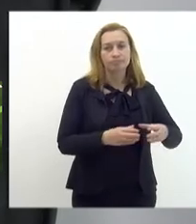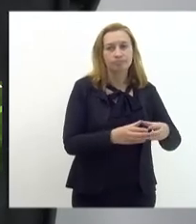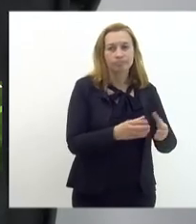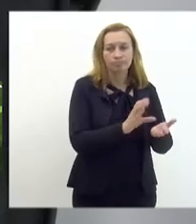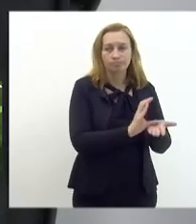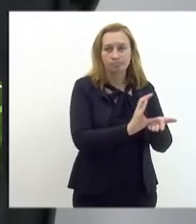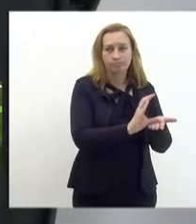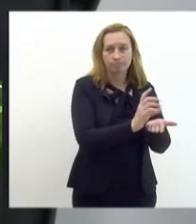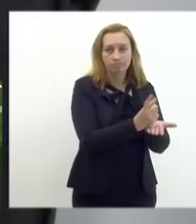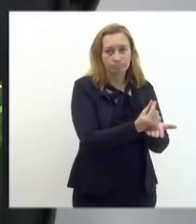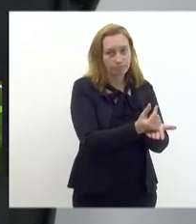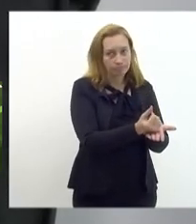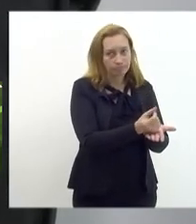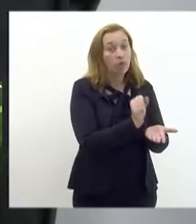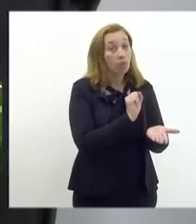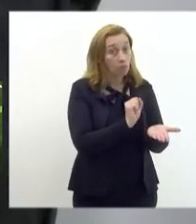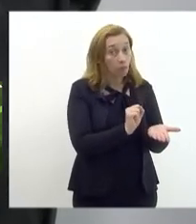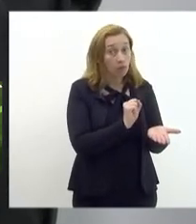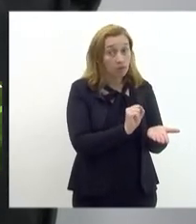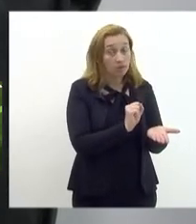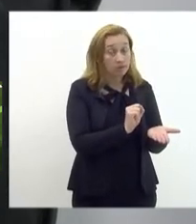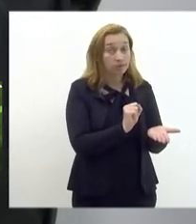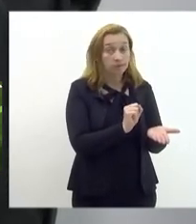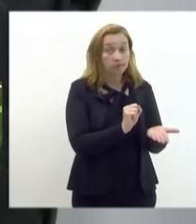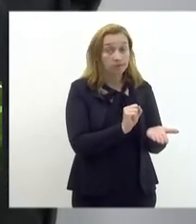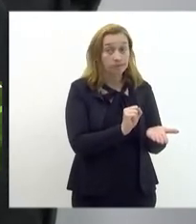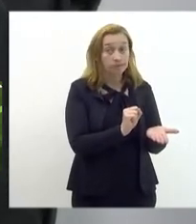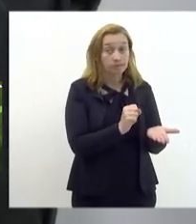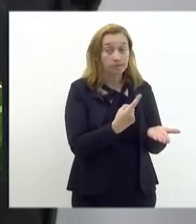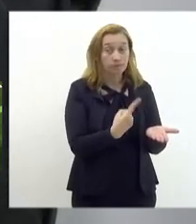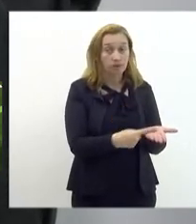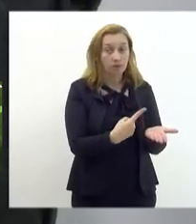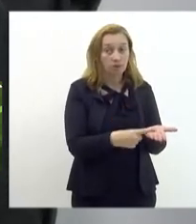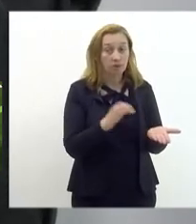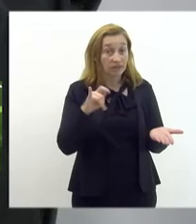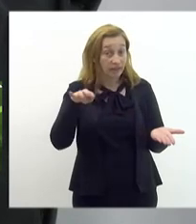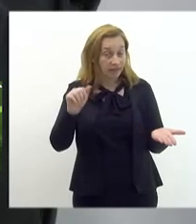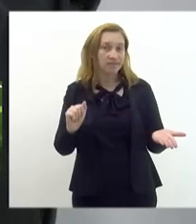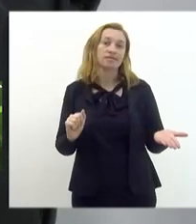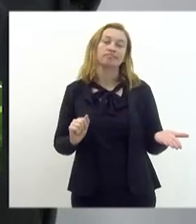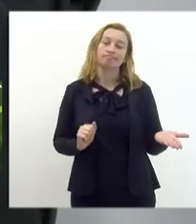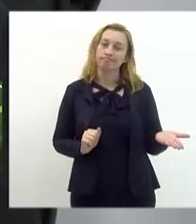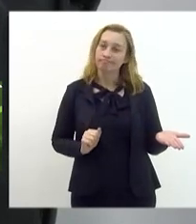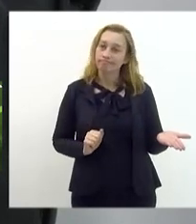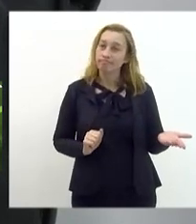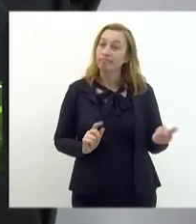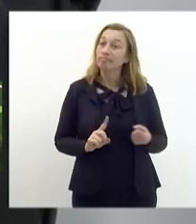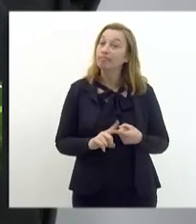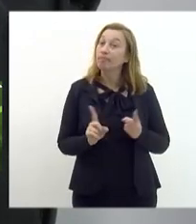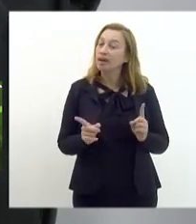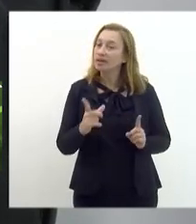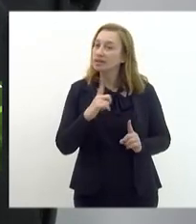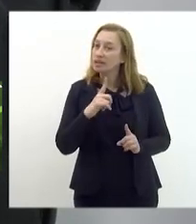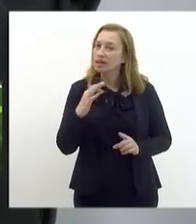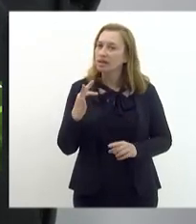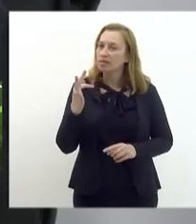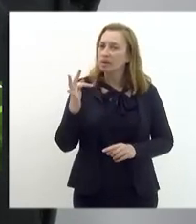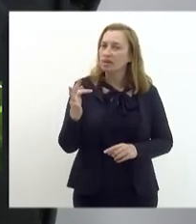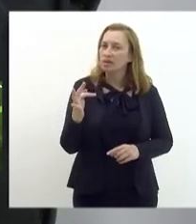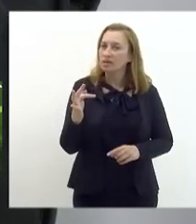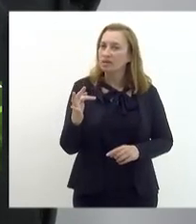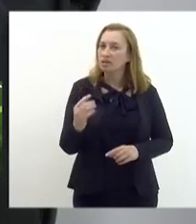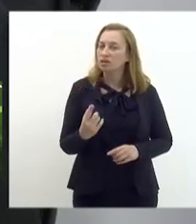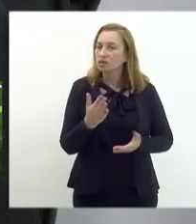subsidiária pode ser o acordo de leniência, né? Mas existe a previsão de